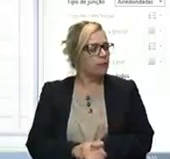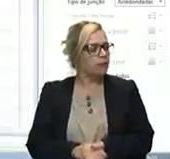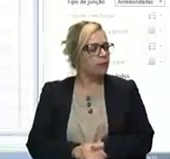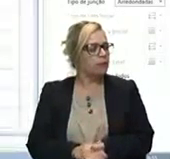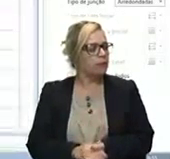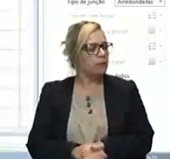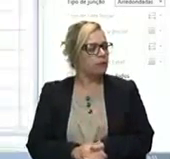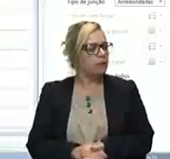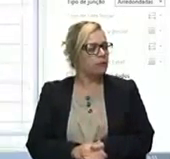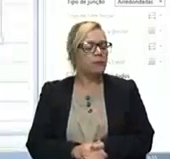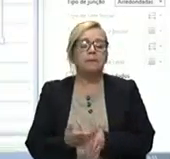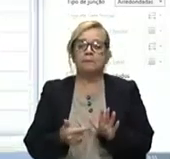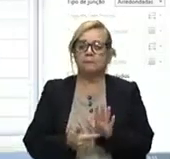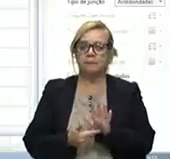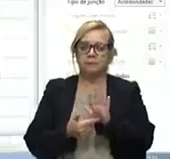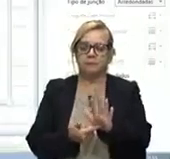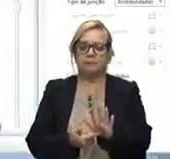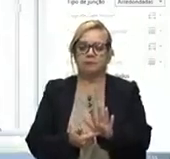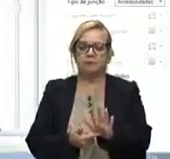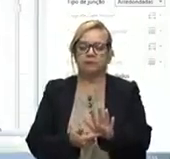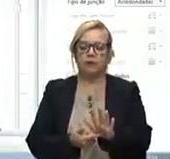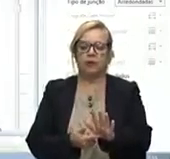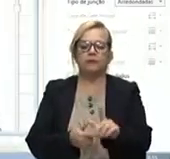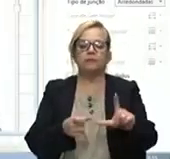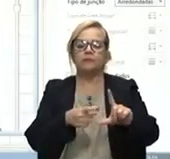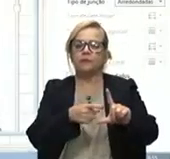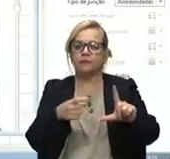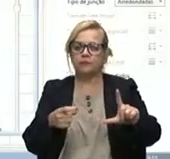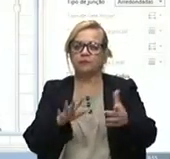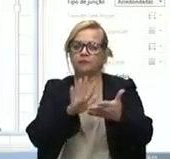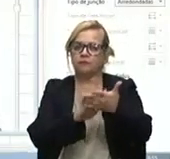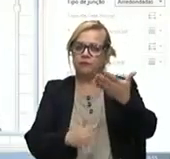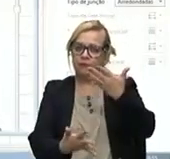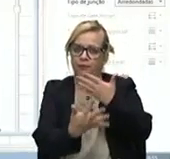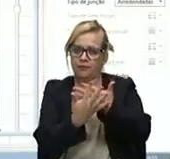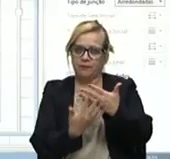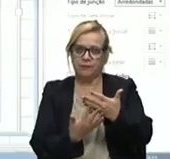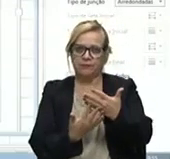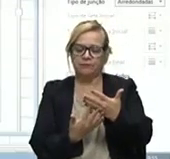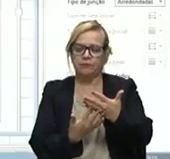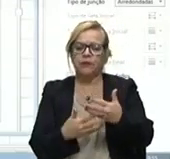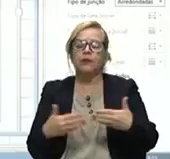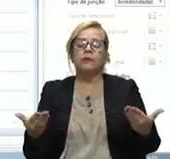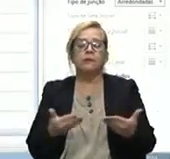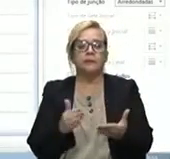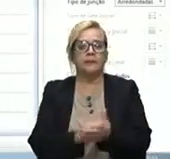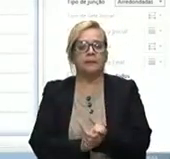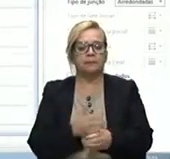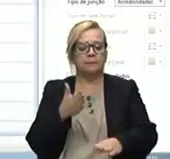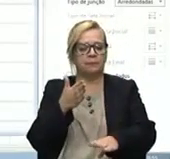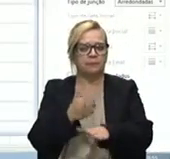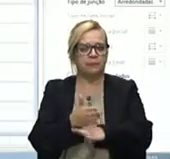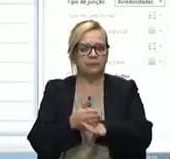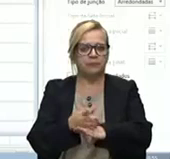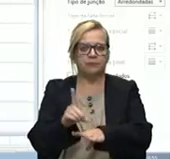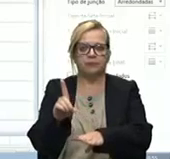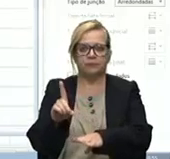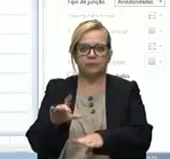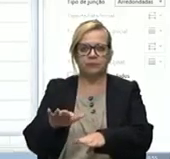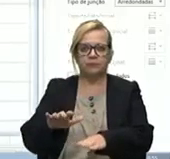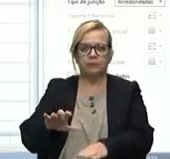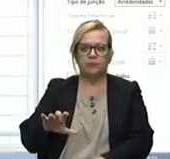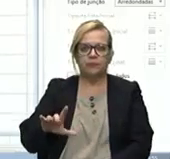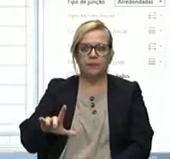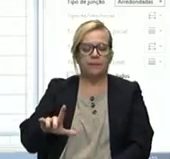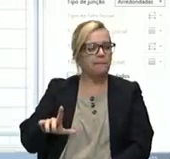automaticamente será apresentado o gráfico no Excel. O que você faz agora? Você clica com o botão direito do